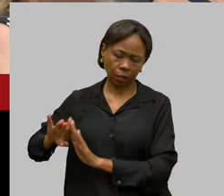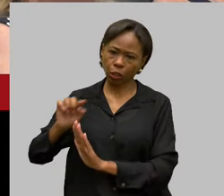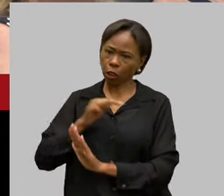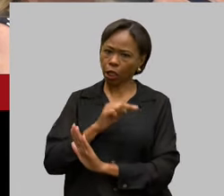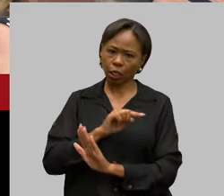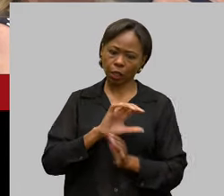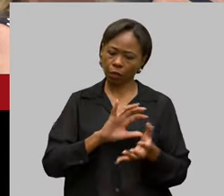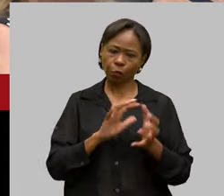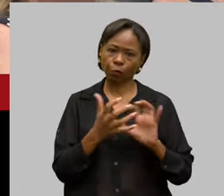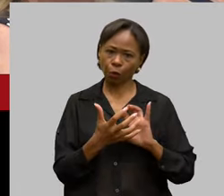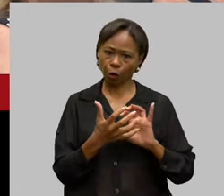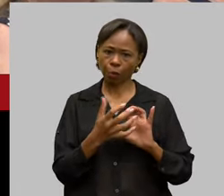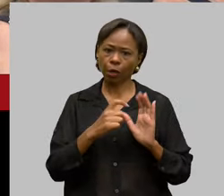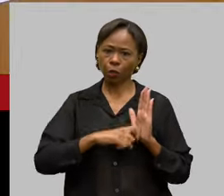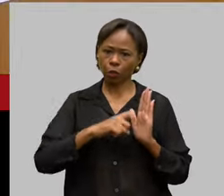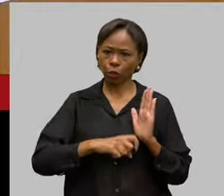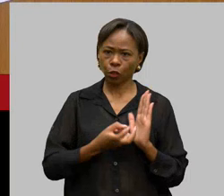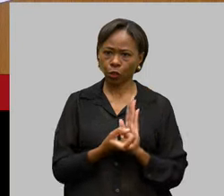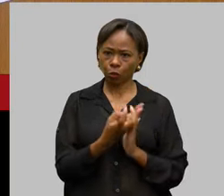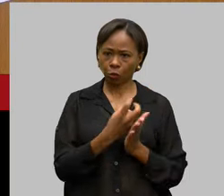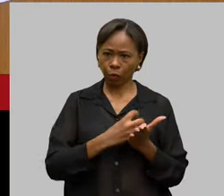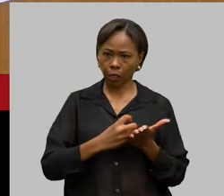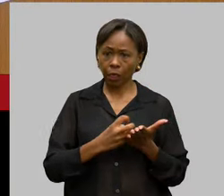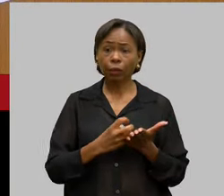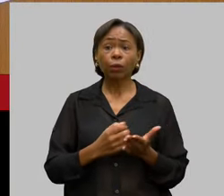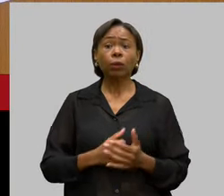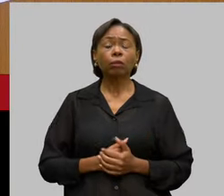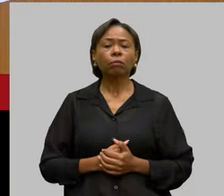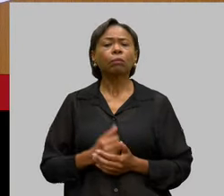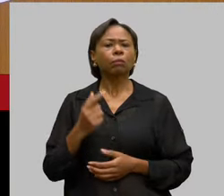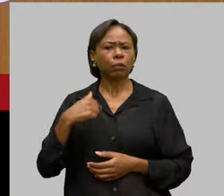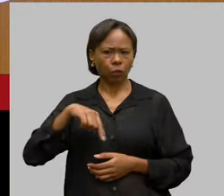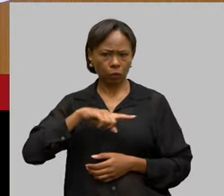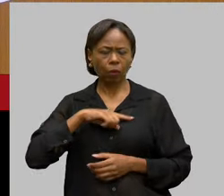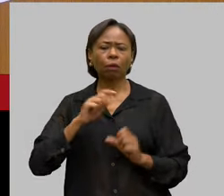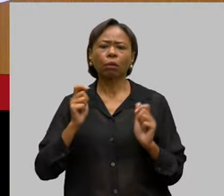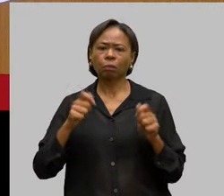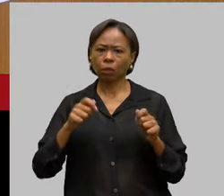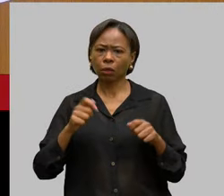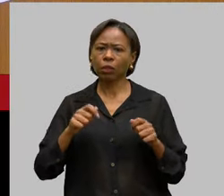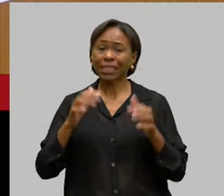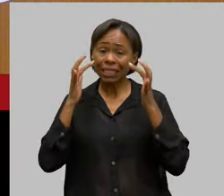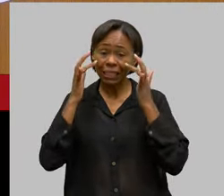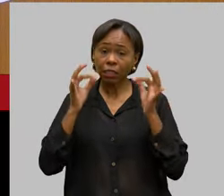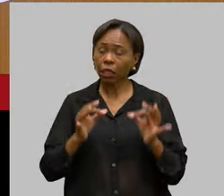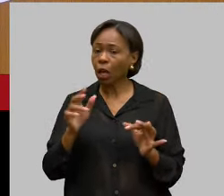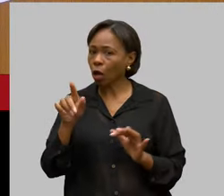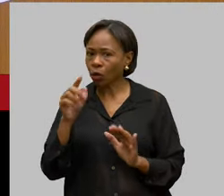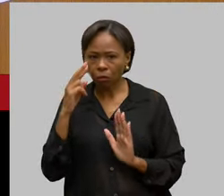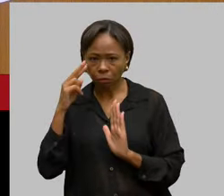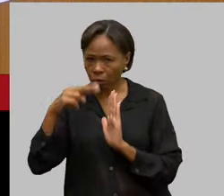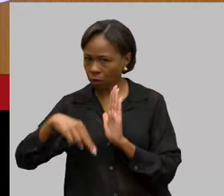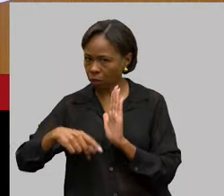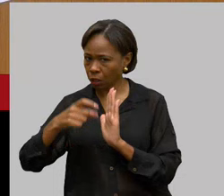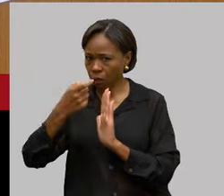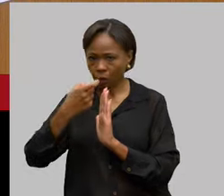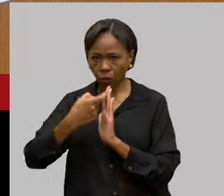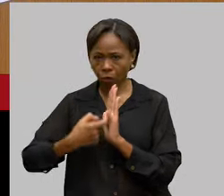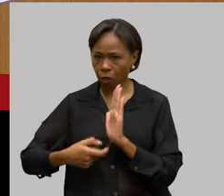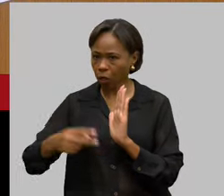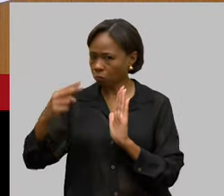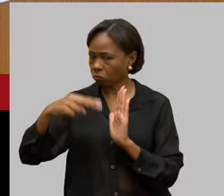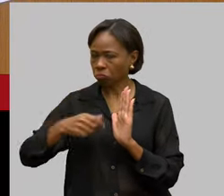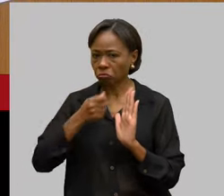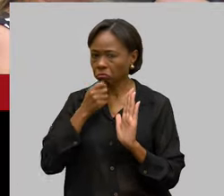tributária e nós podemos Com certeza né eu não li seu texto ainda talvez o senhor tenha encaminhado direto